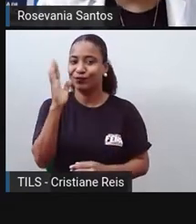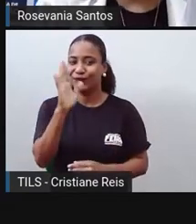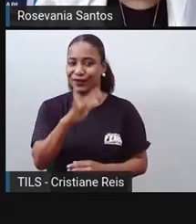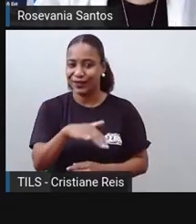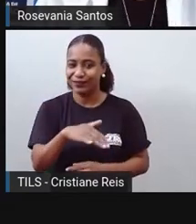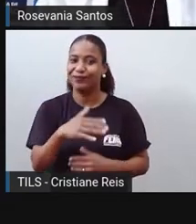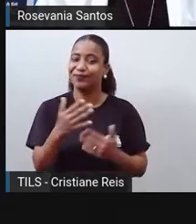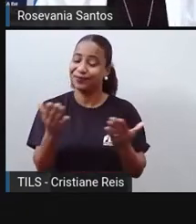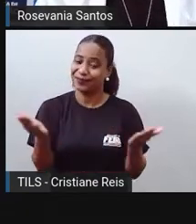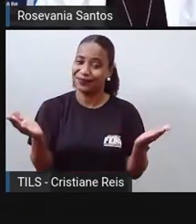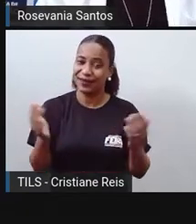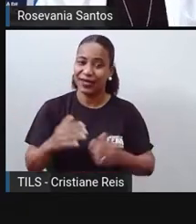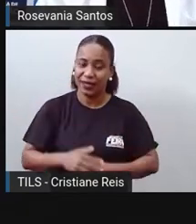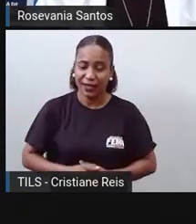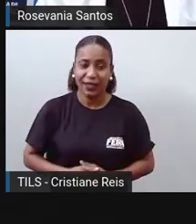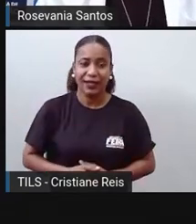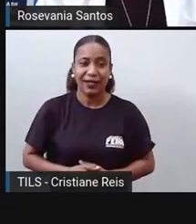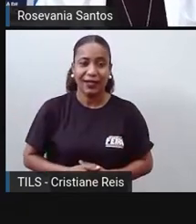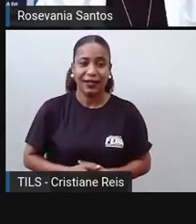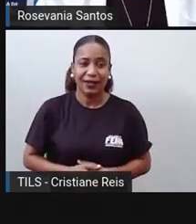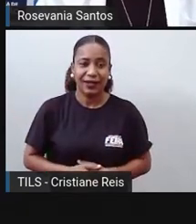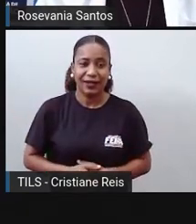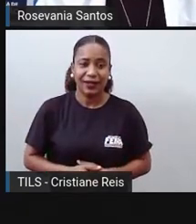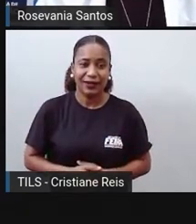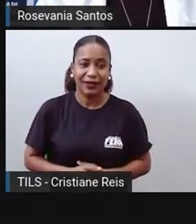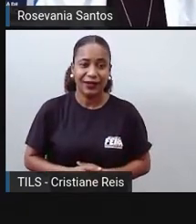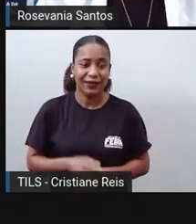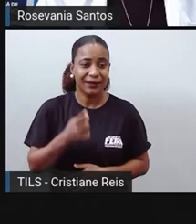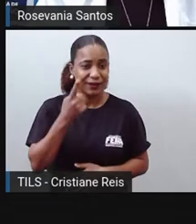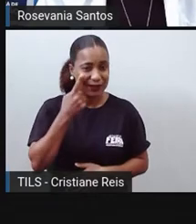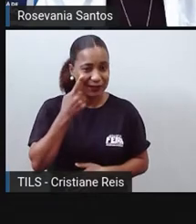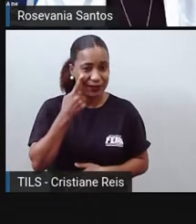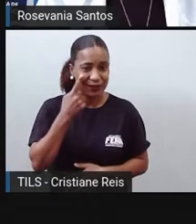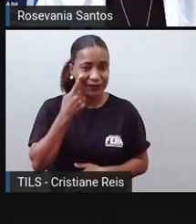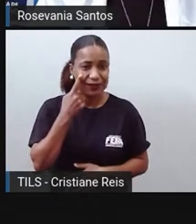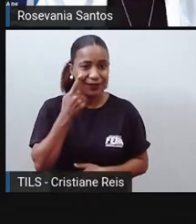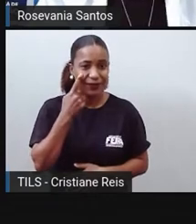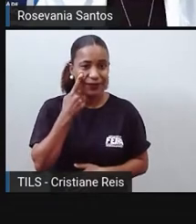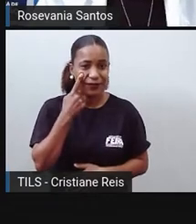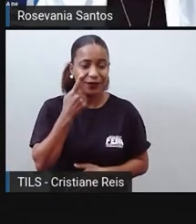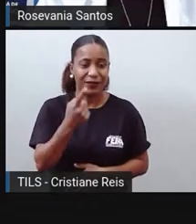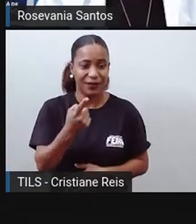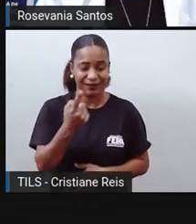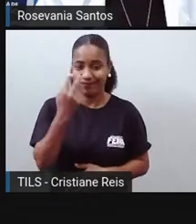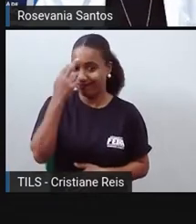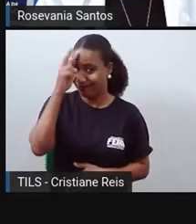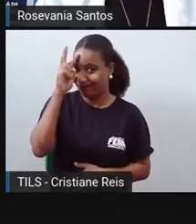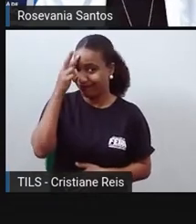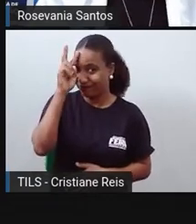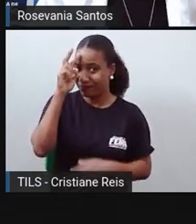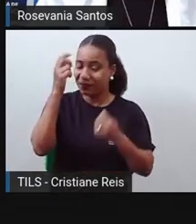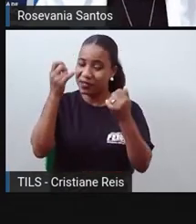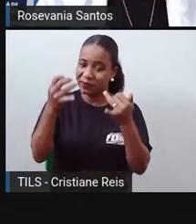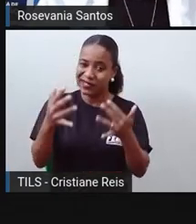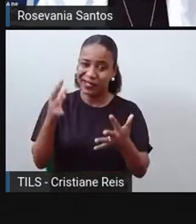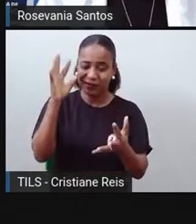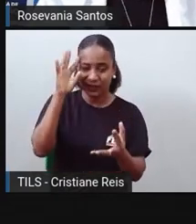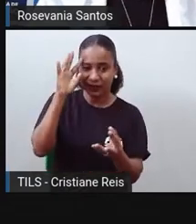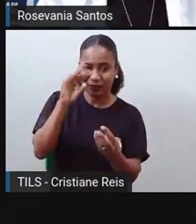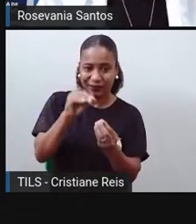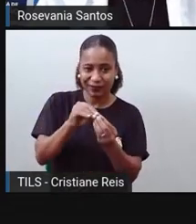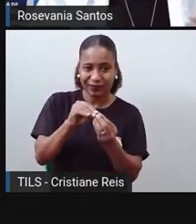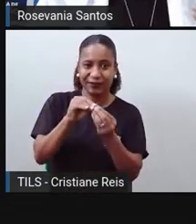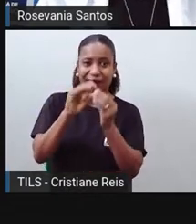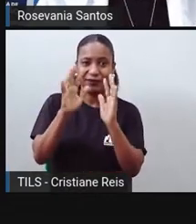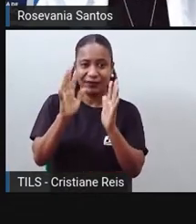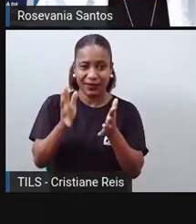que foi isso, né? Então, bora levar em consideração isso que a história conta. Mas que vocês, né, já são espertos,